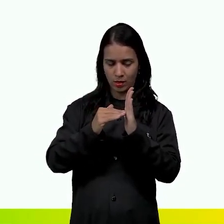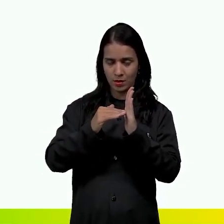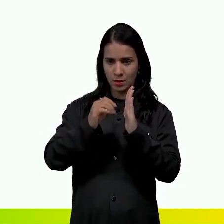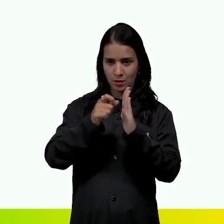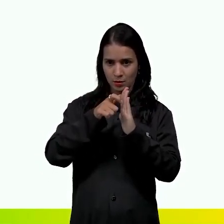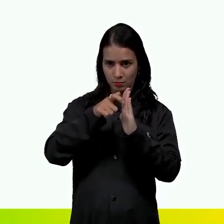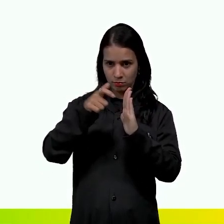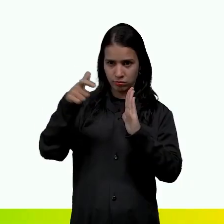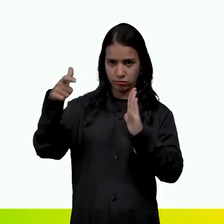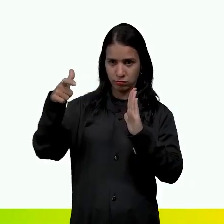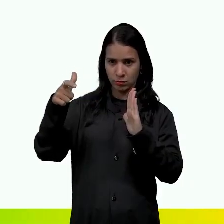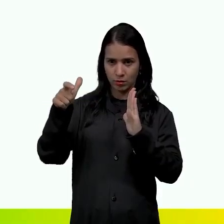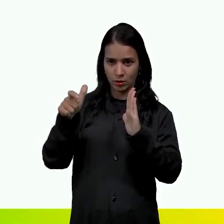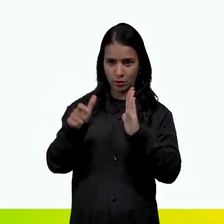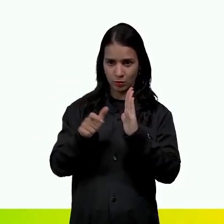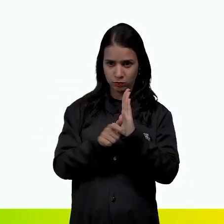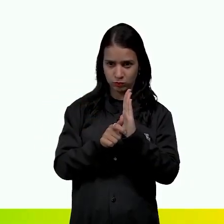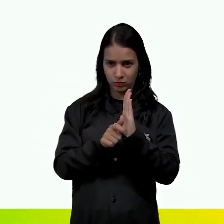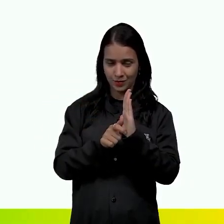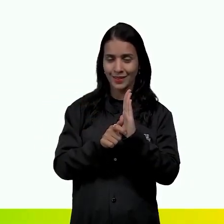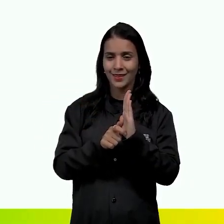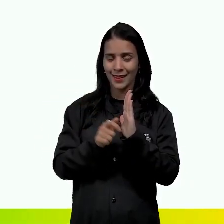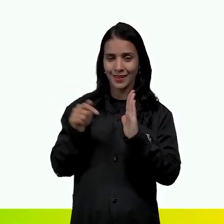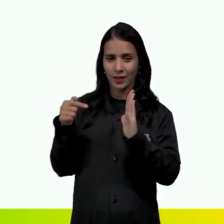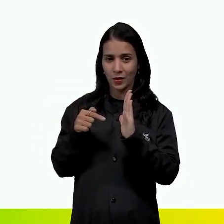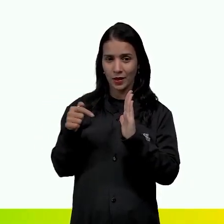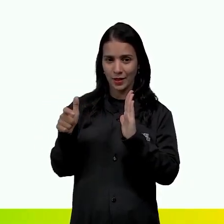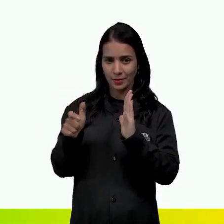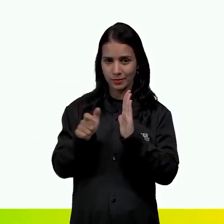primeiro pegar essa borracha aqui para me pagar isso aqui.